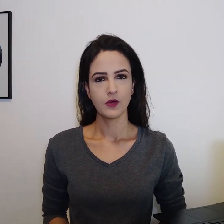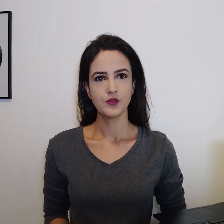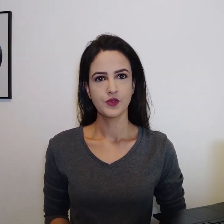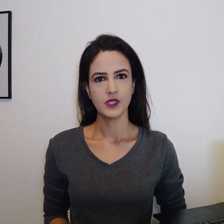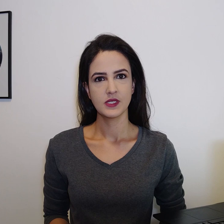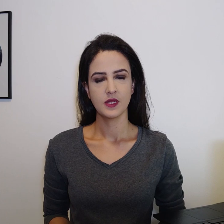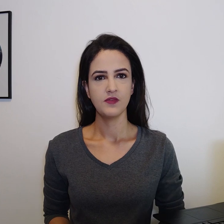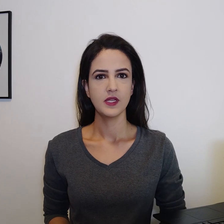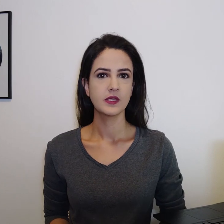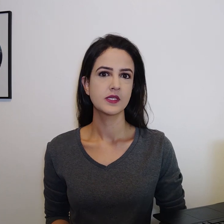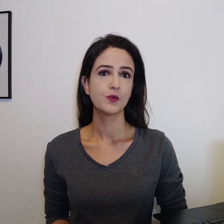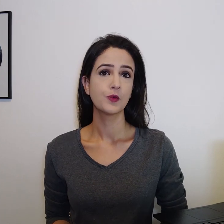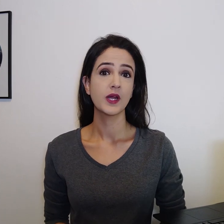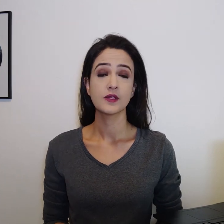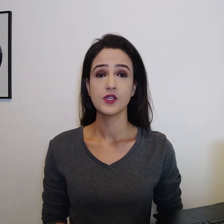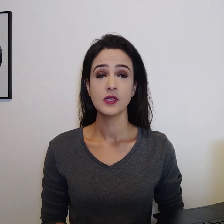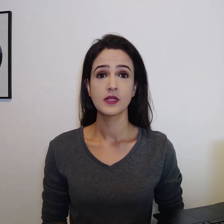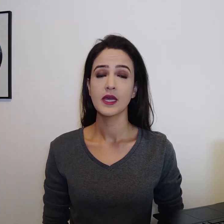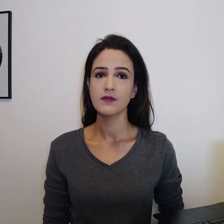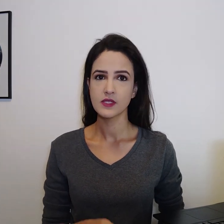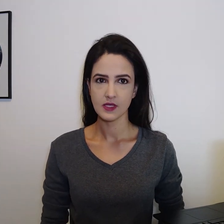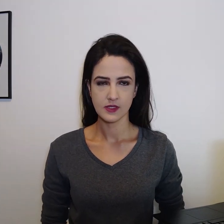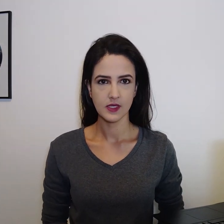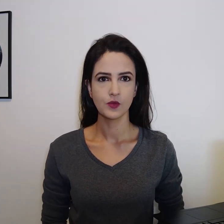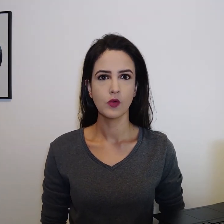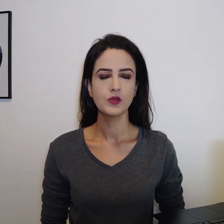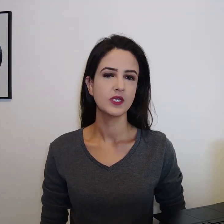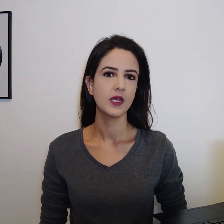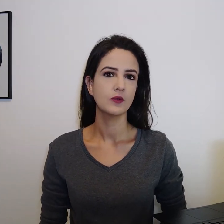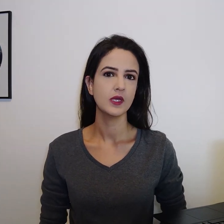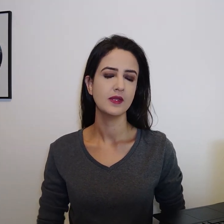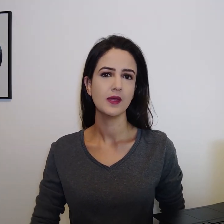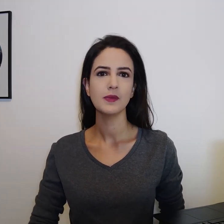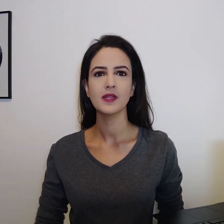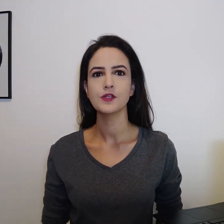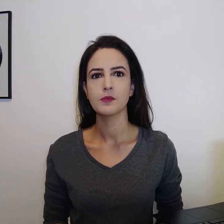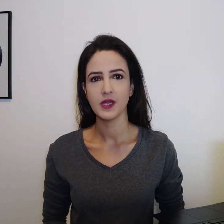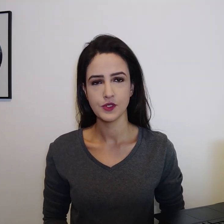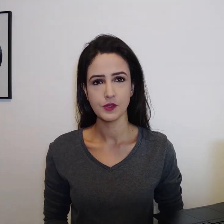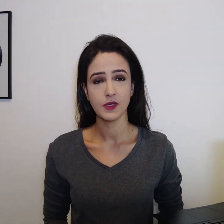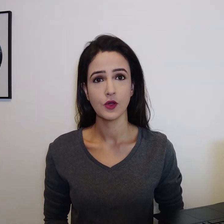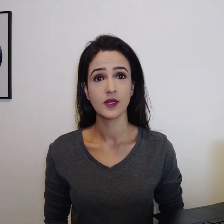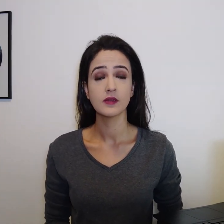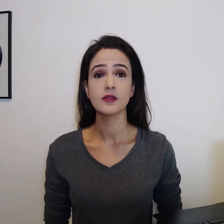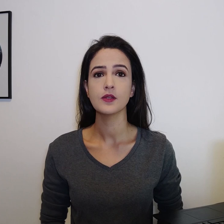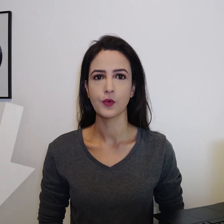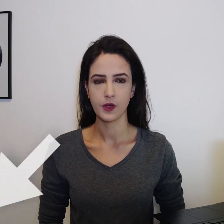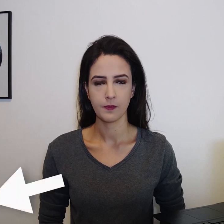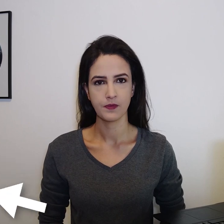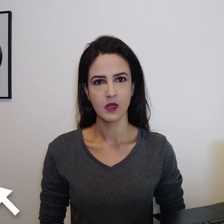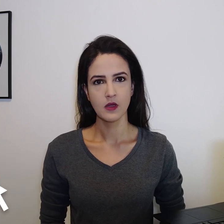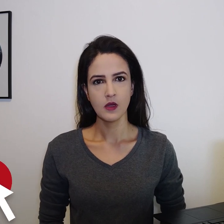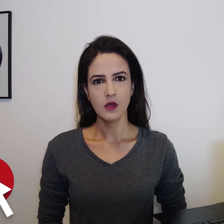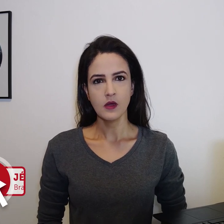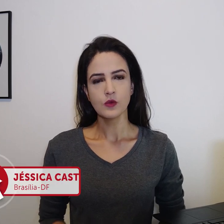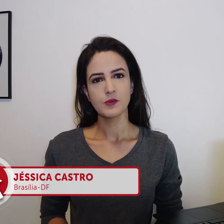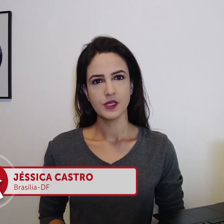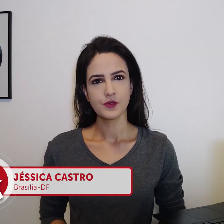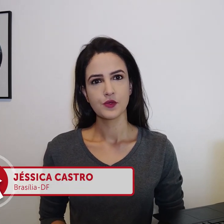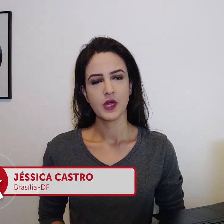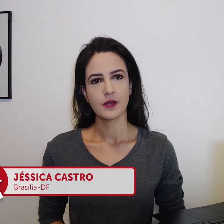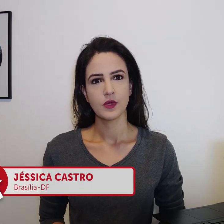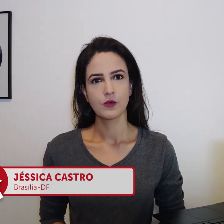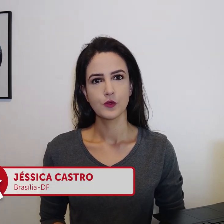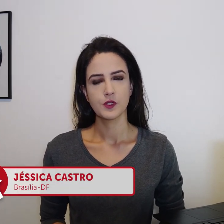Superior Tribunal de Justiça define que seguro-garantia deve ser aceito como dinheiro independentemente de penhora anterior.